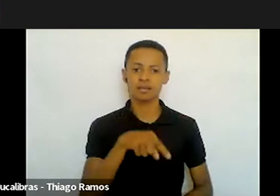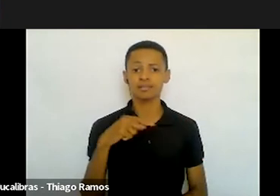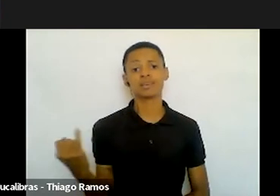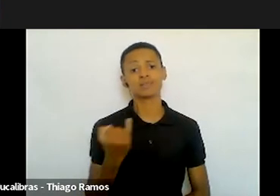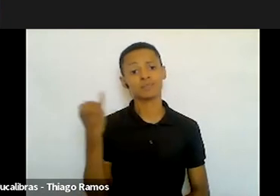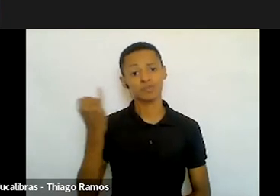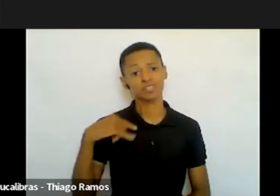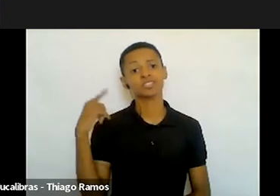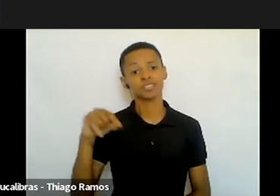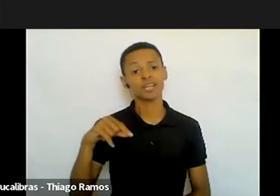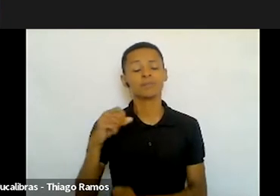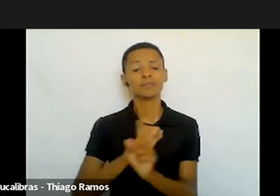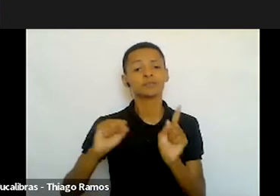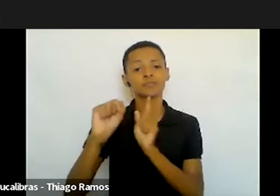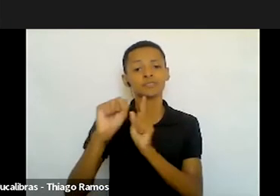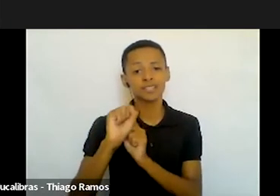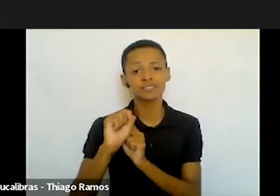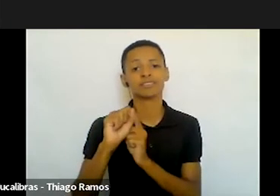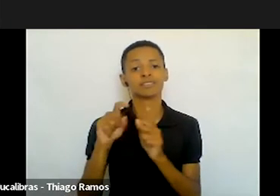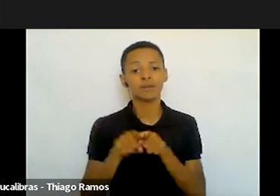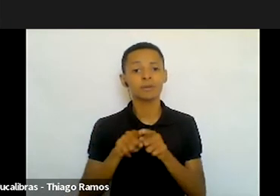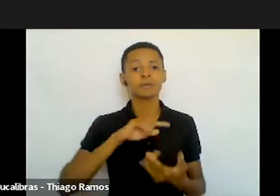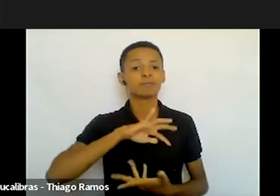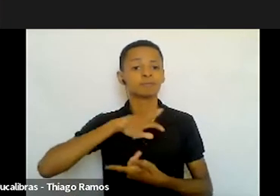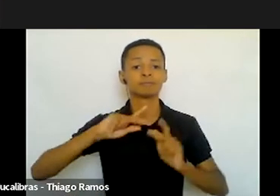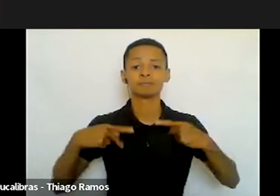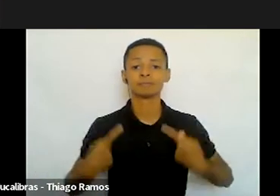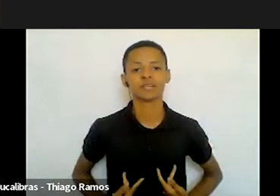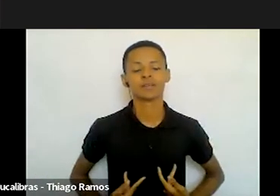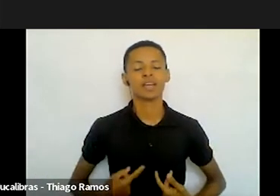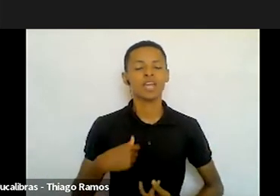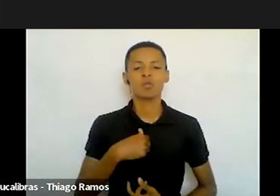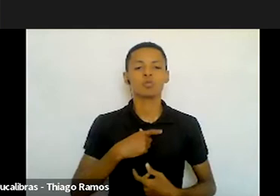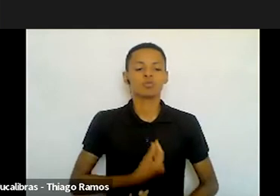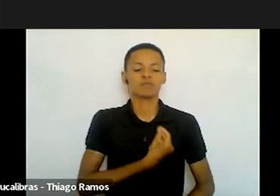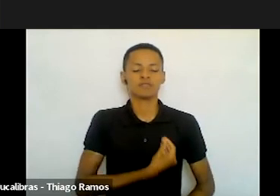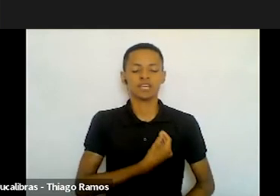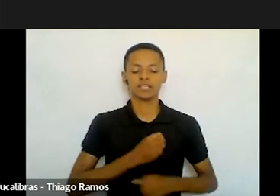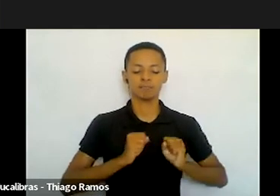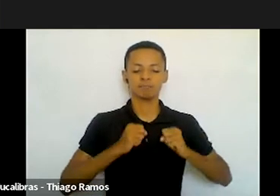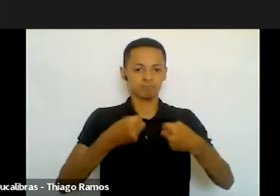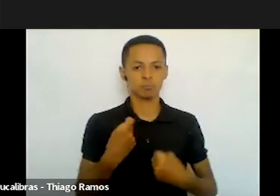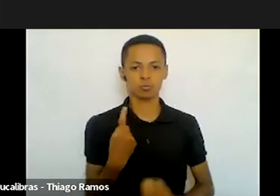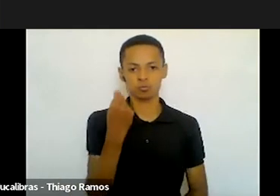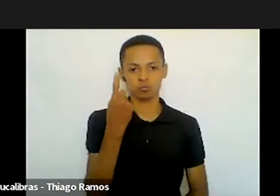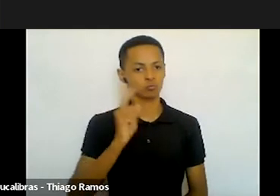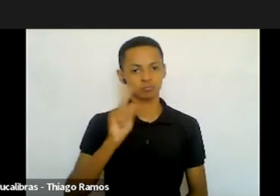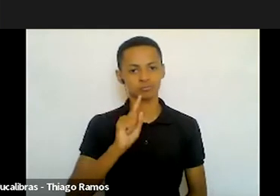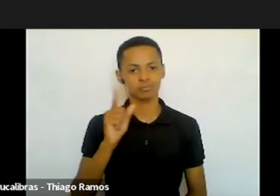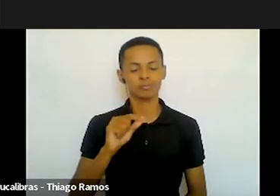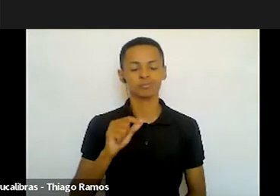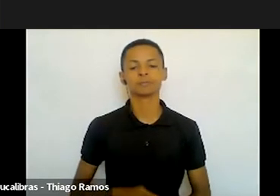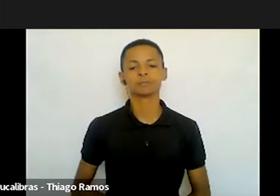sociedade, para a humanidade como um todo. Então, nós não estamos só defendendo a nossa vida. Então,